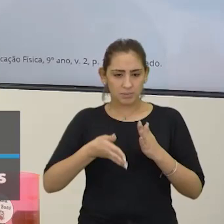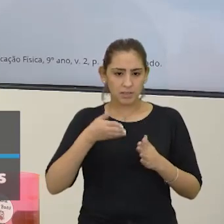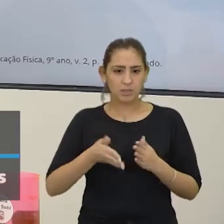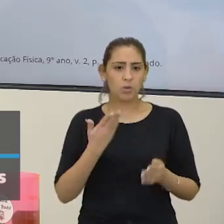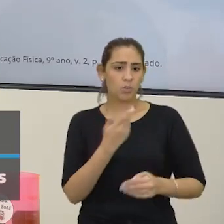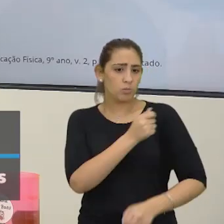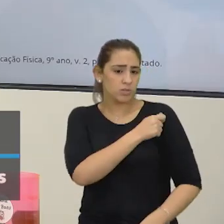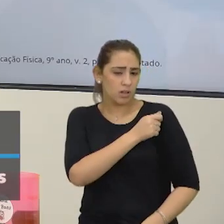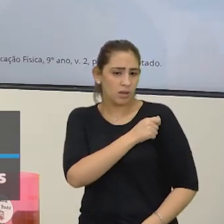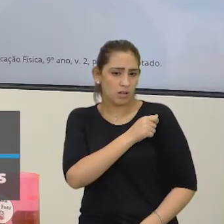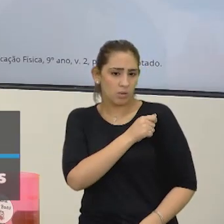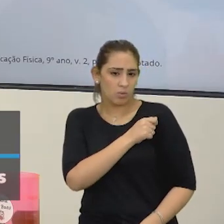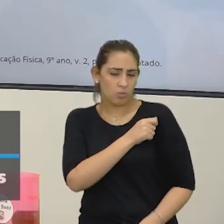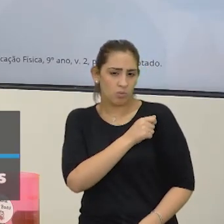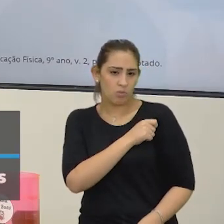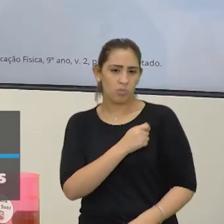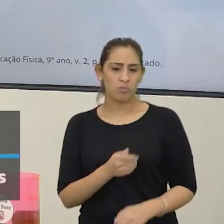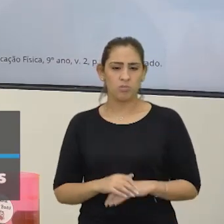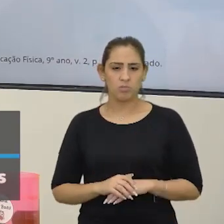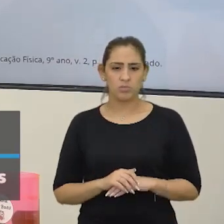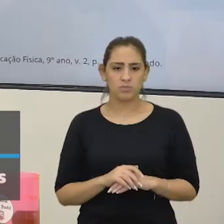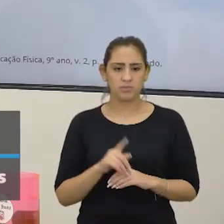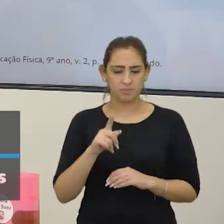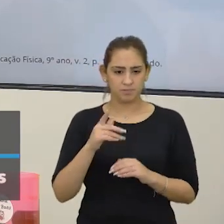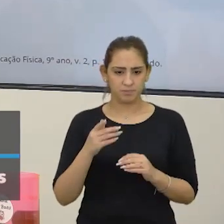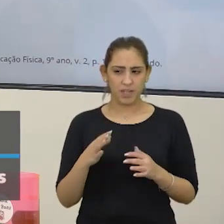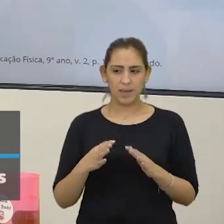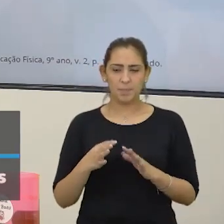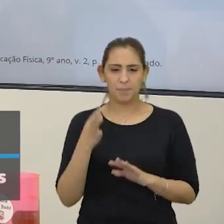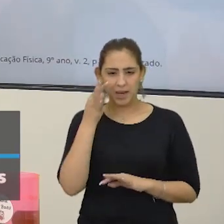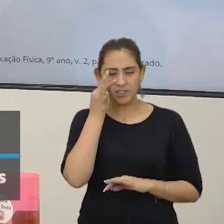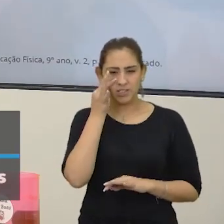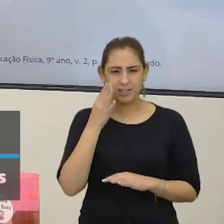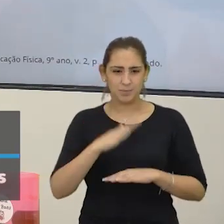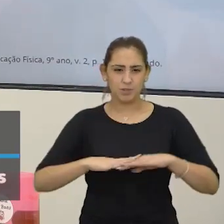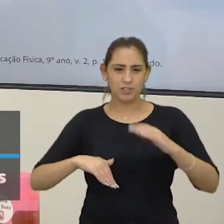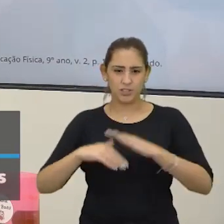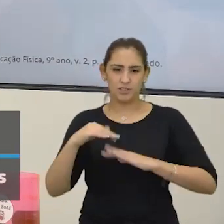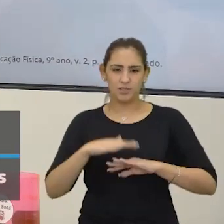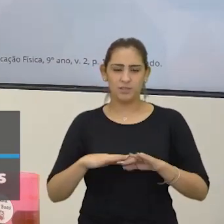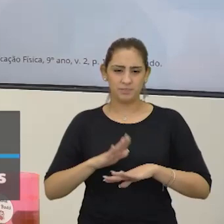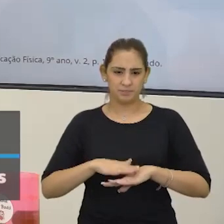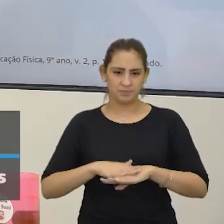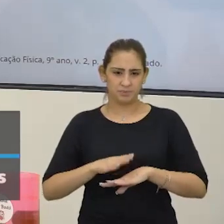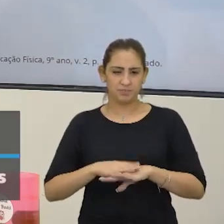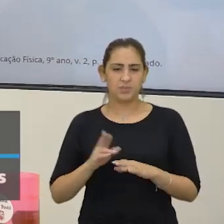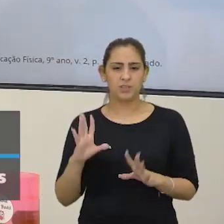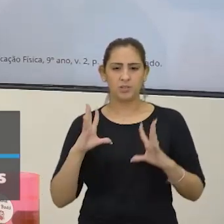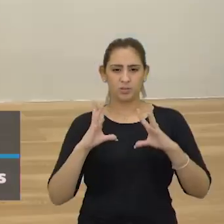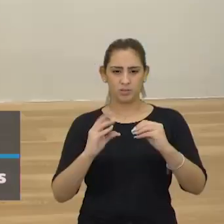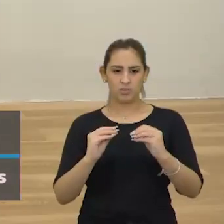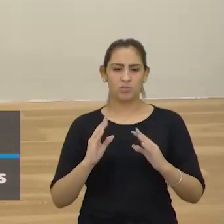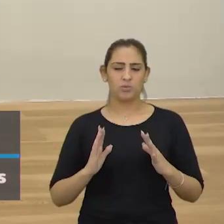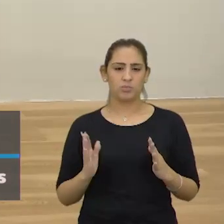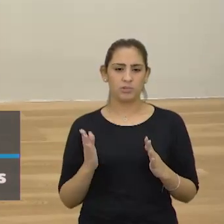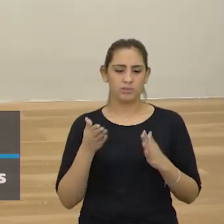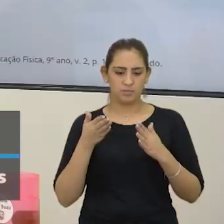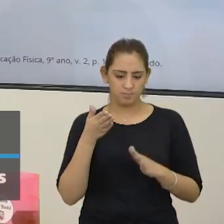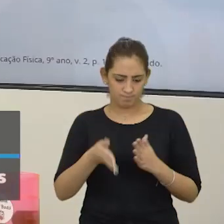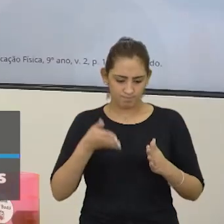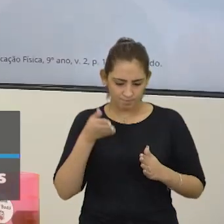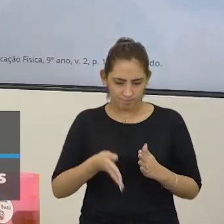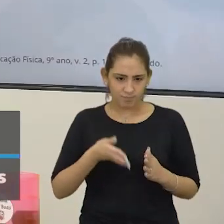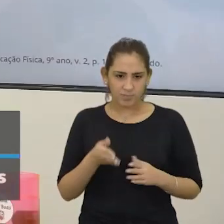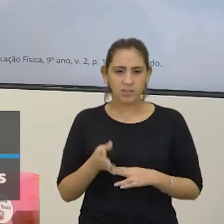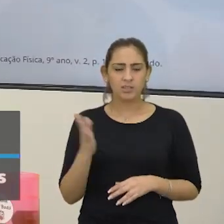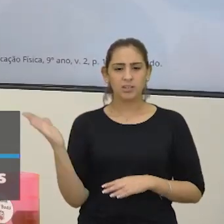aí nessas práticas esportivas, fazendo com que todos participem, sem exceção,